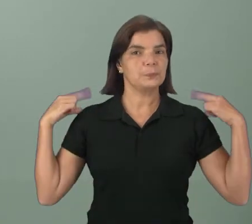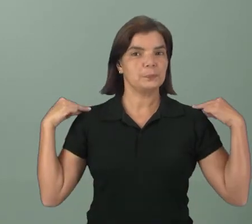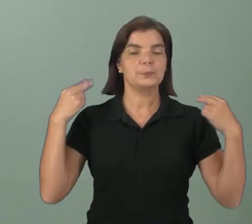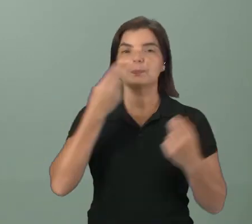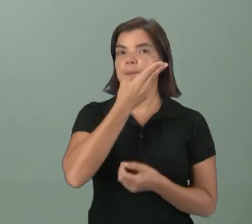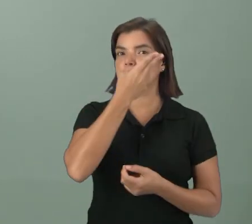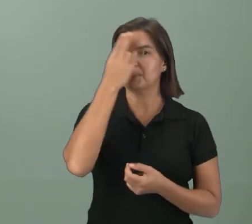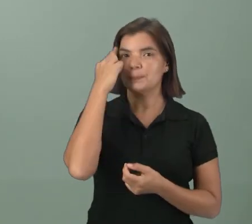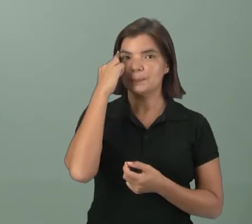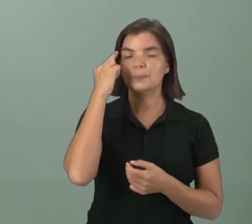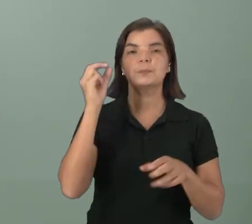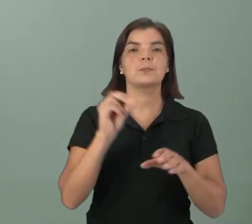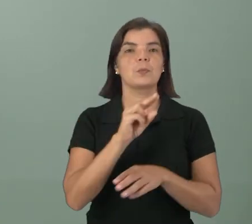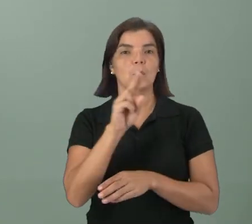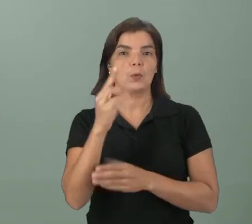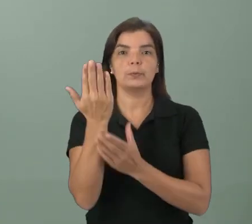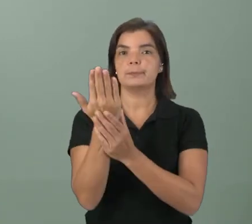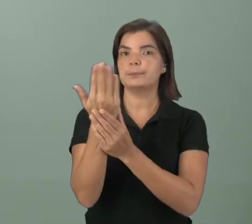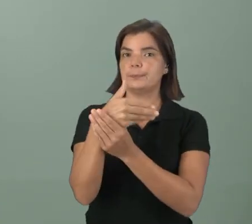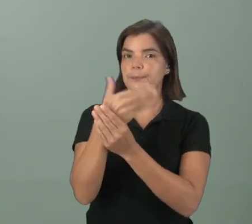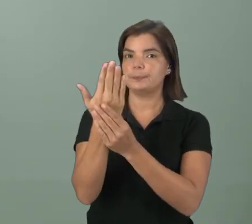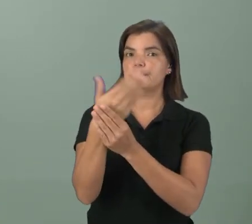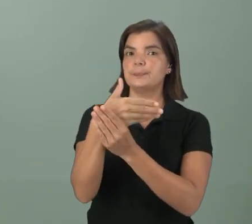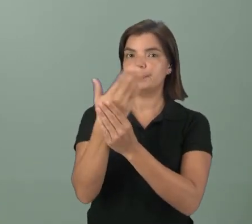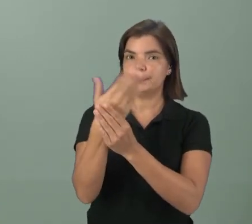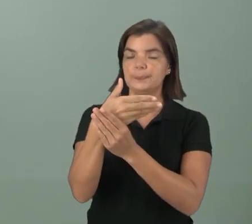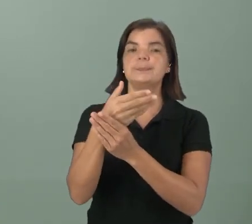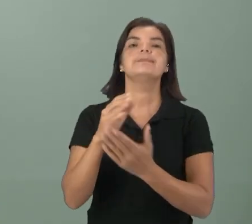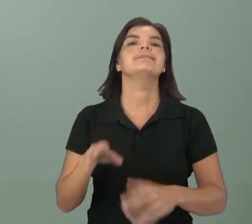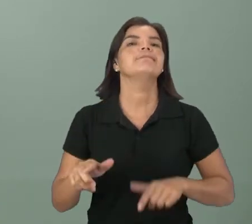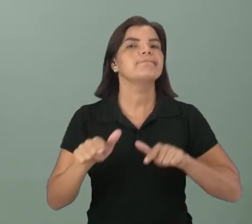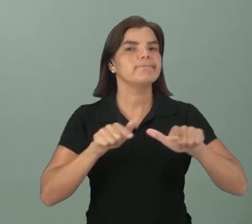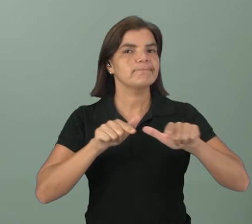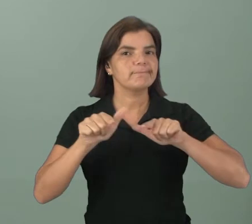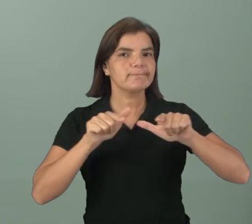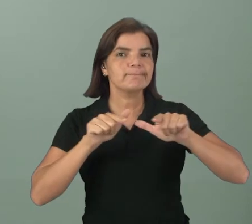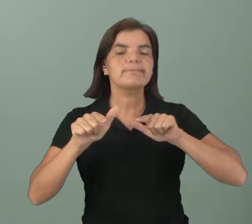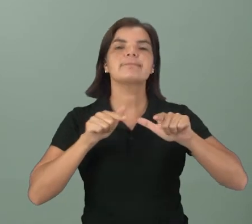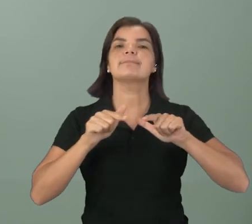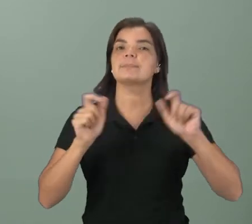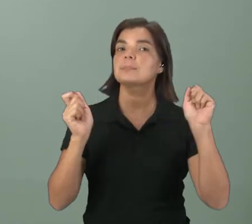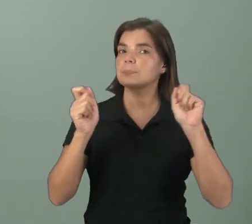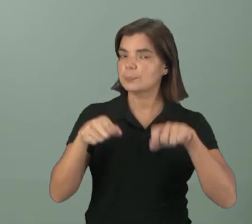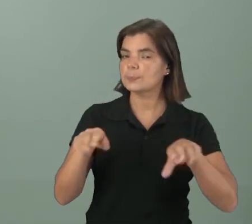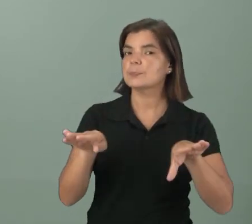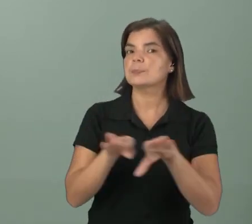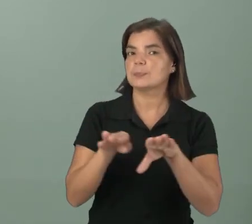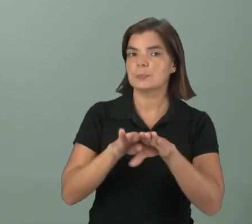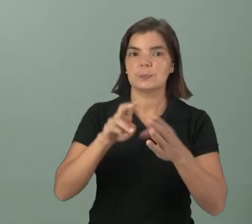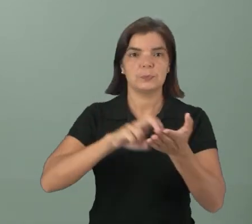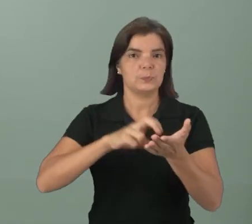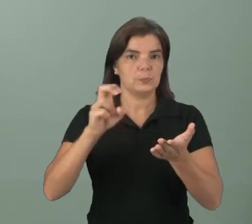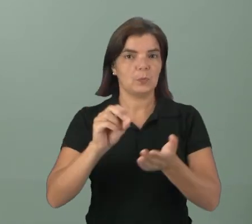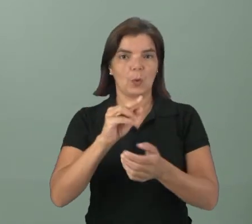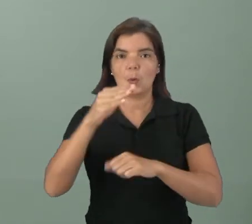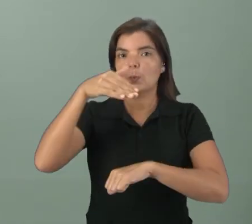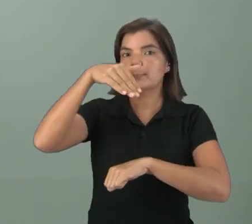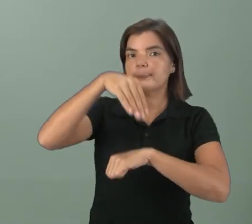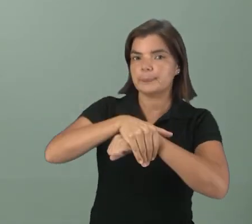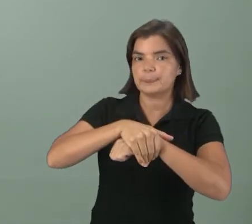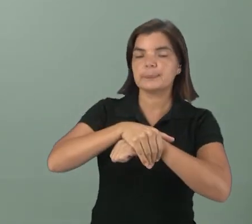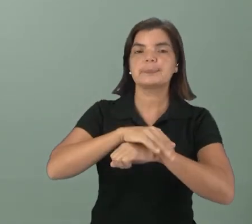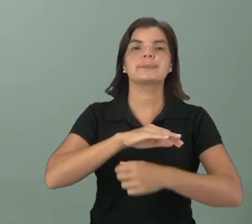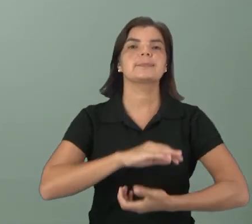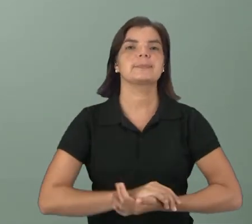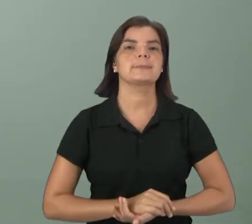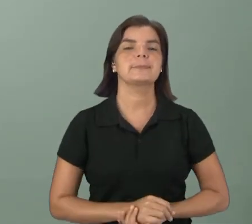motorista de Uber ou o motorista do táxi de táxi exercem as suas atividades podem exercer durante o dia ou durante